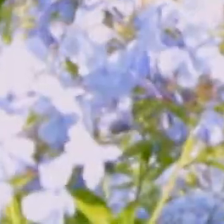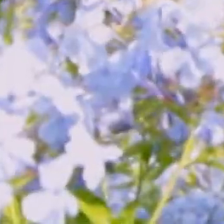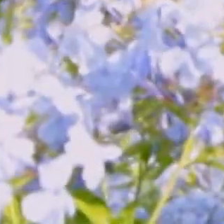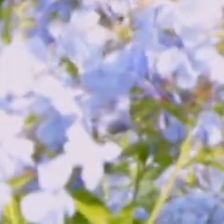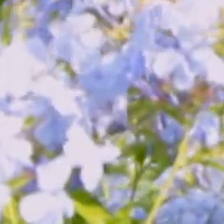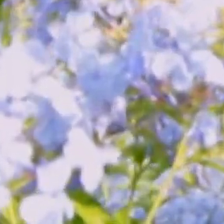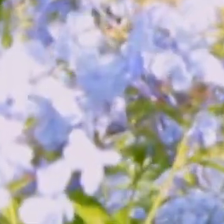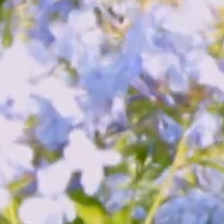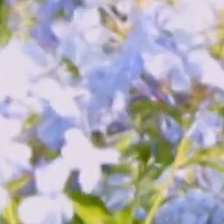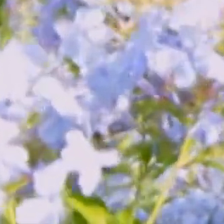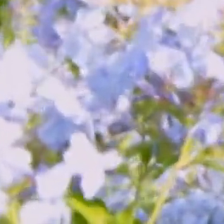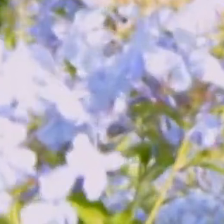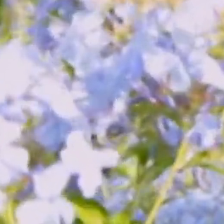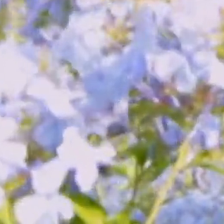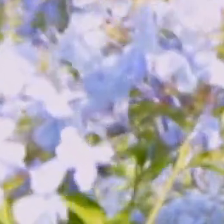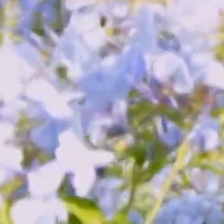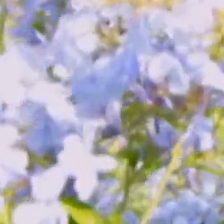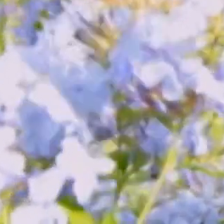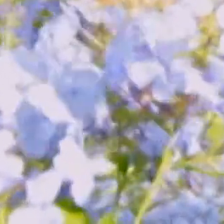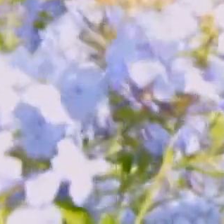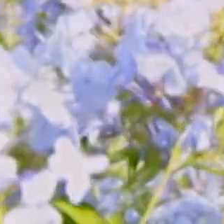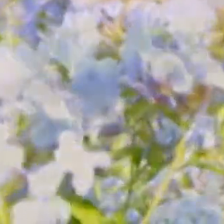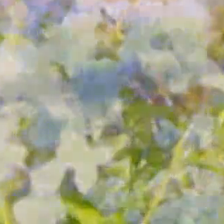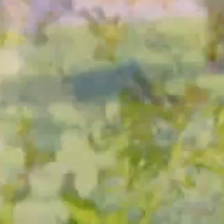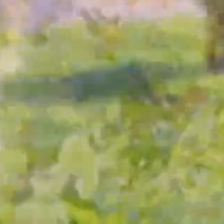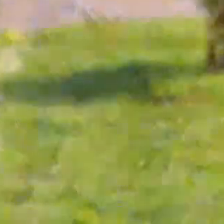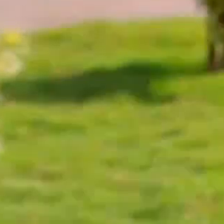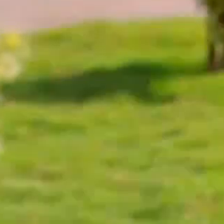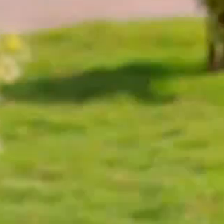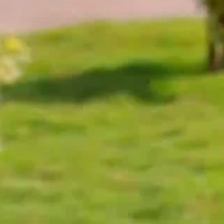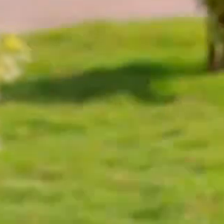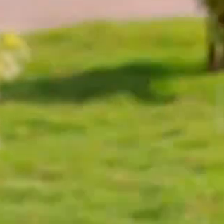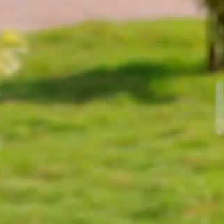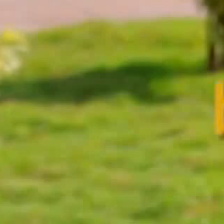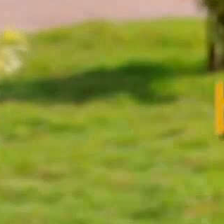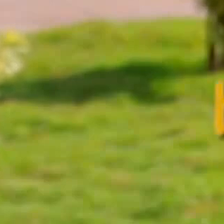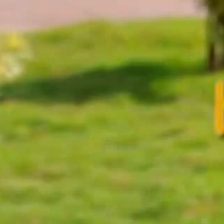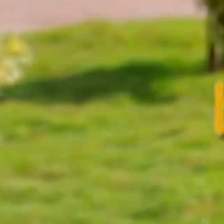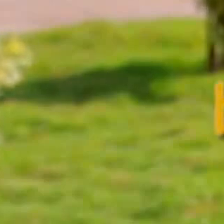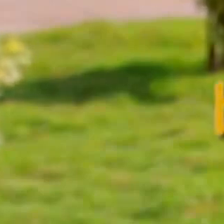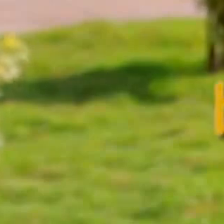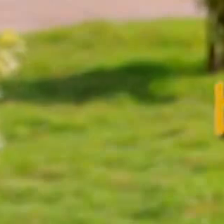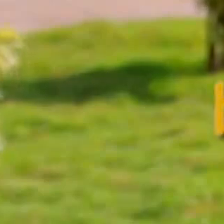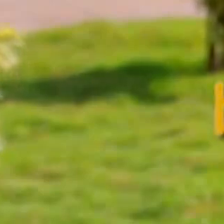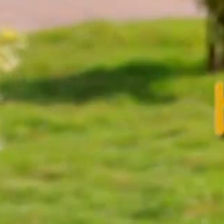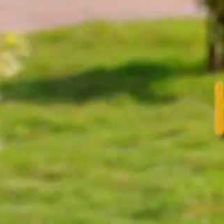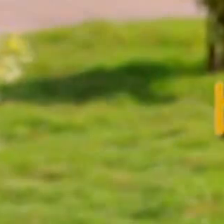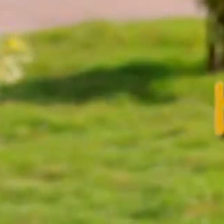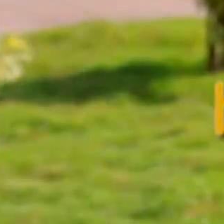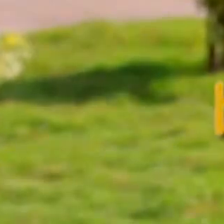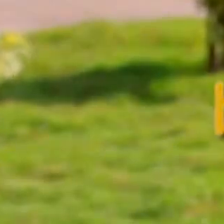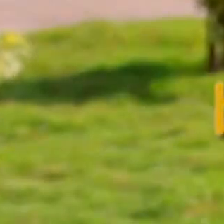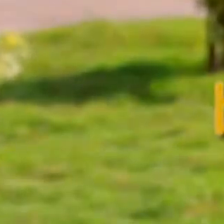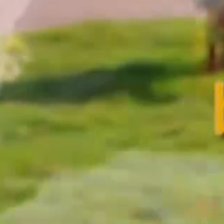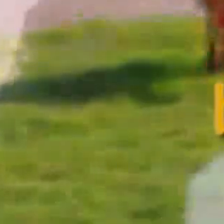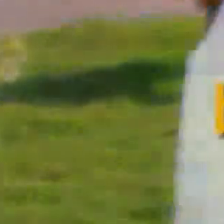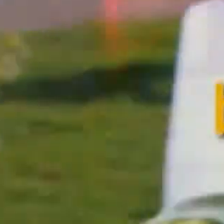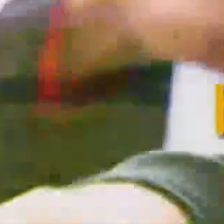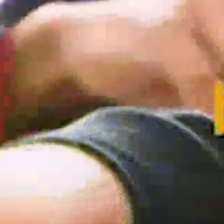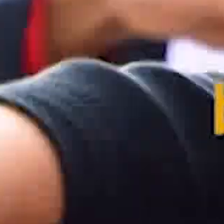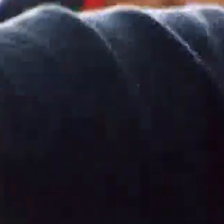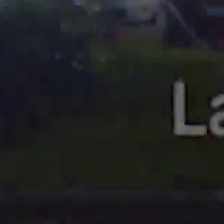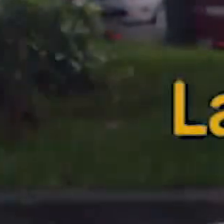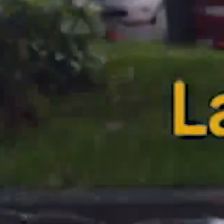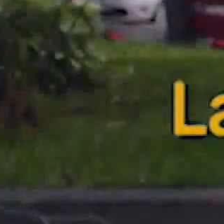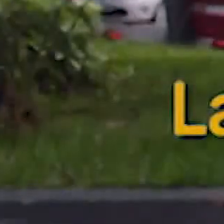feliz. Mas ela flor do vale gigante, em comando deste